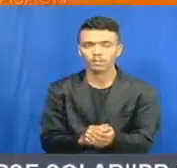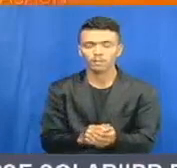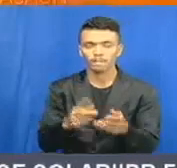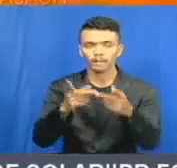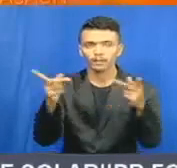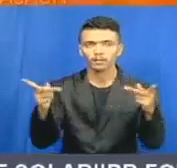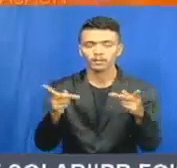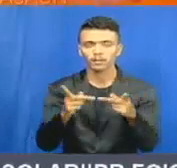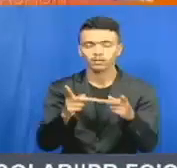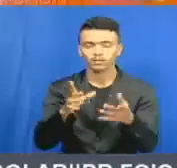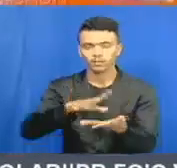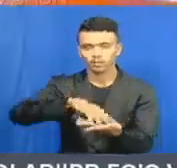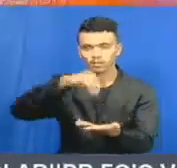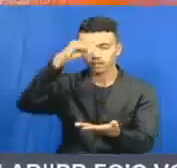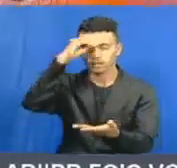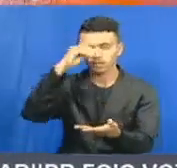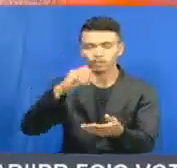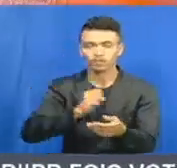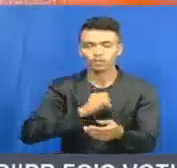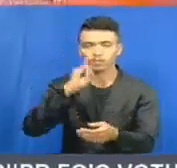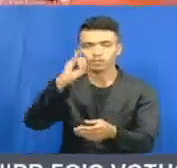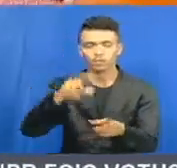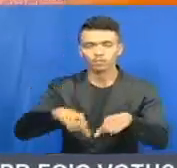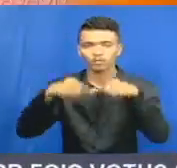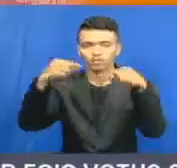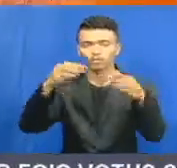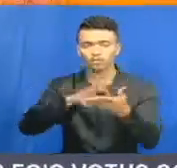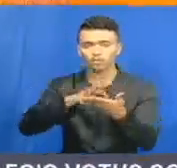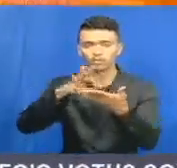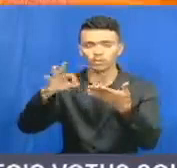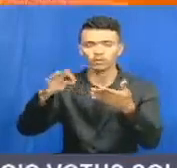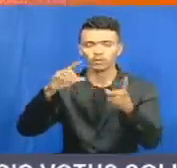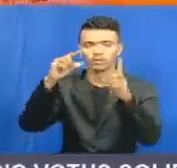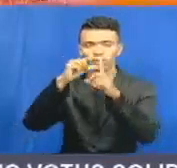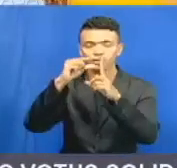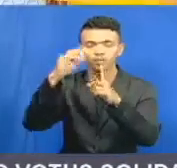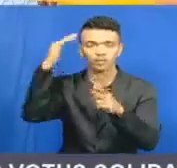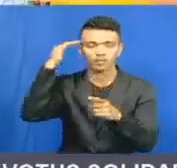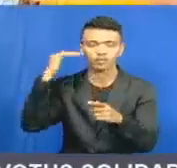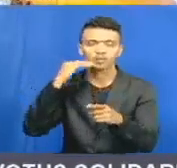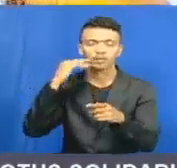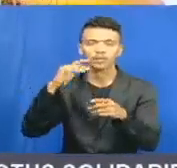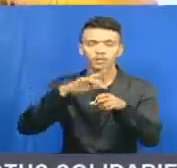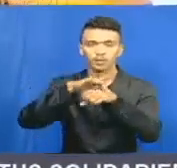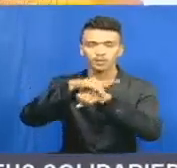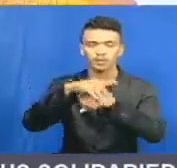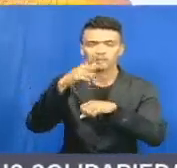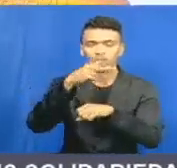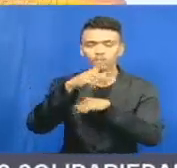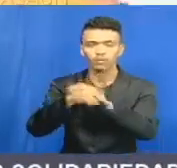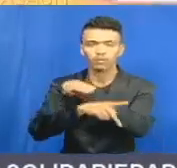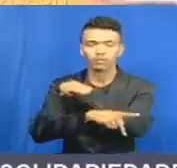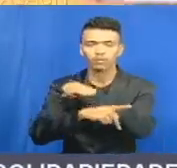Centro Comunitário Aprendizagem Morinsuai, Fohela Formação Lian Correa, Inglês, Português no Computador, ba